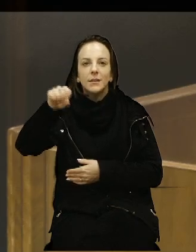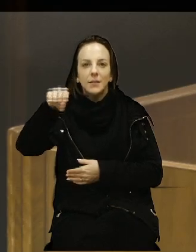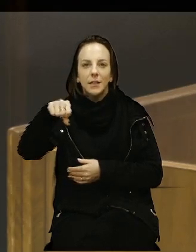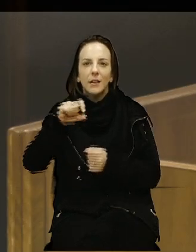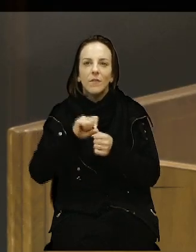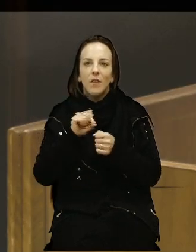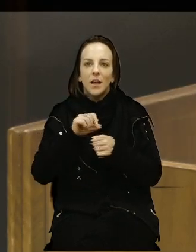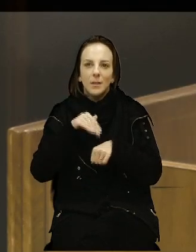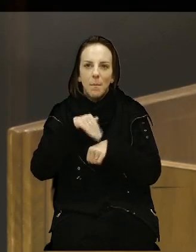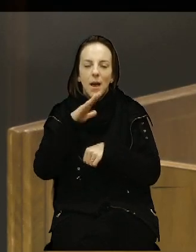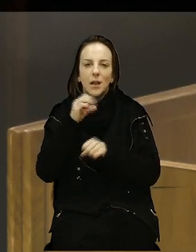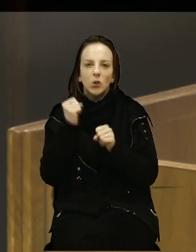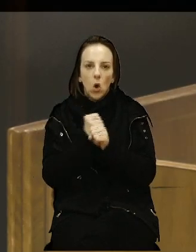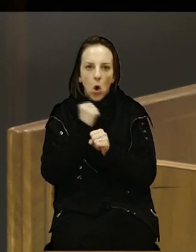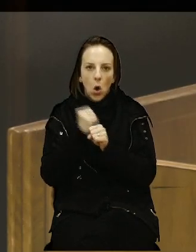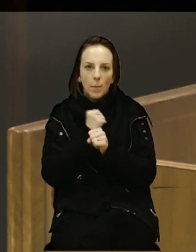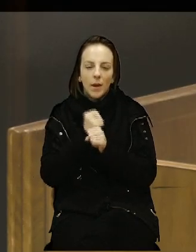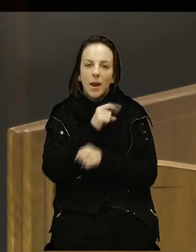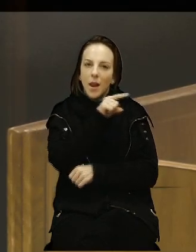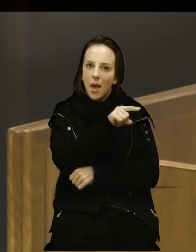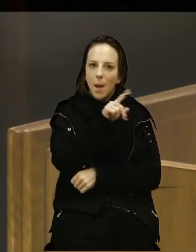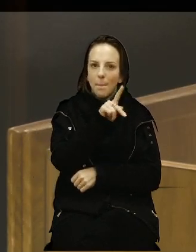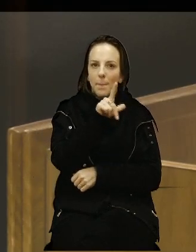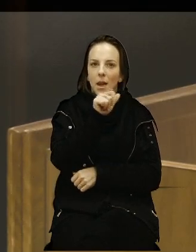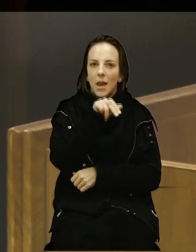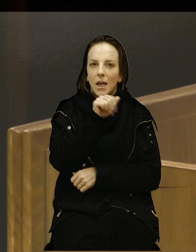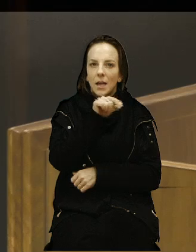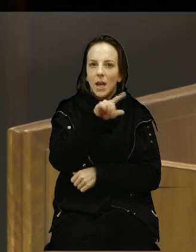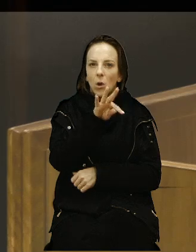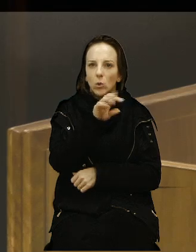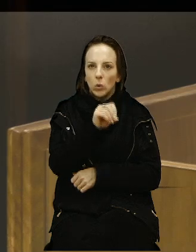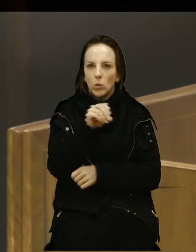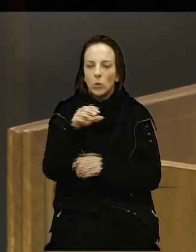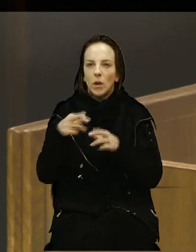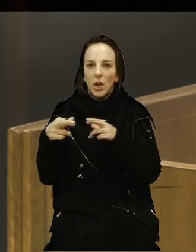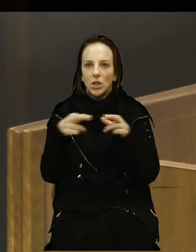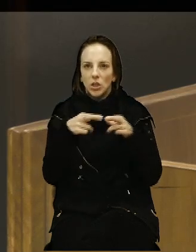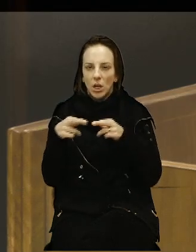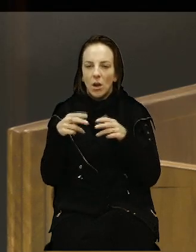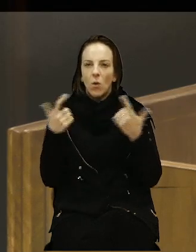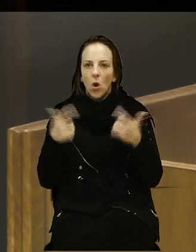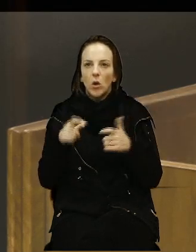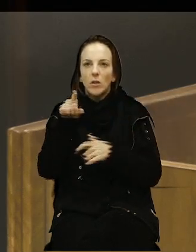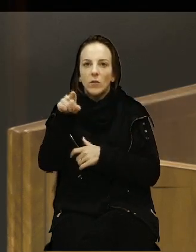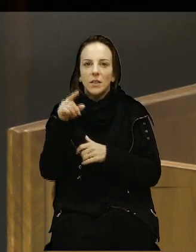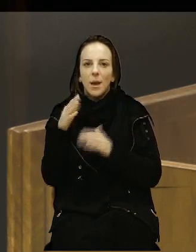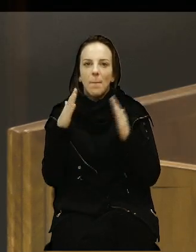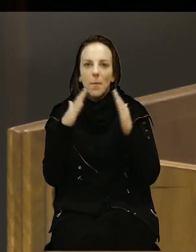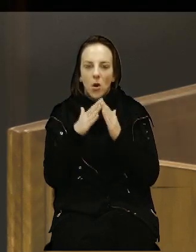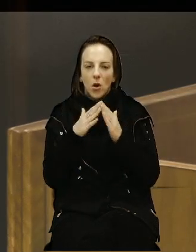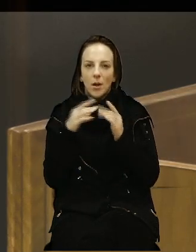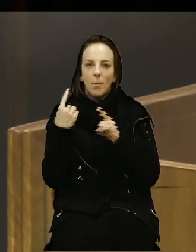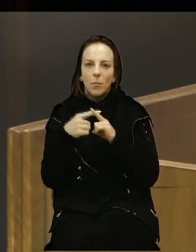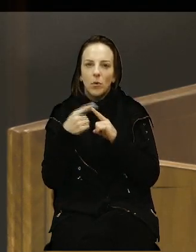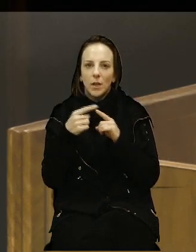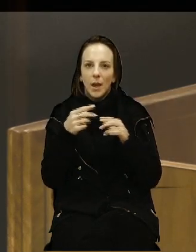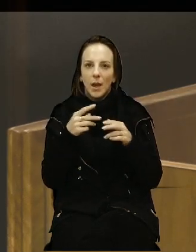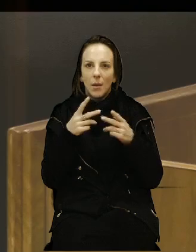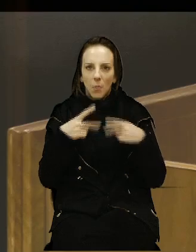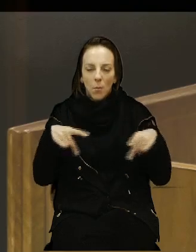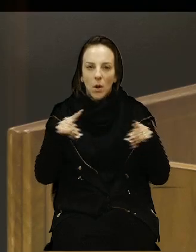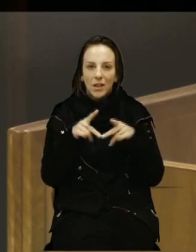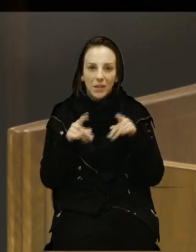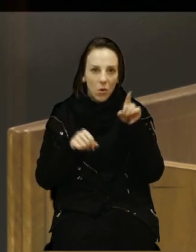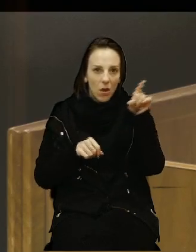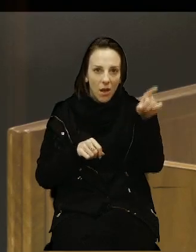mais obras lá no bairro Planalto e região, que é o bairro que o senhor reside. Porque a população de lá fez pedido a esse vereador e vamos